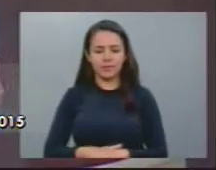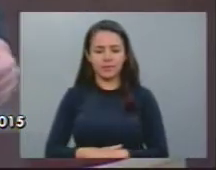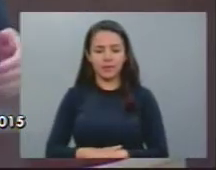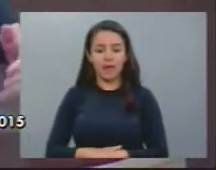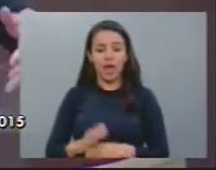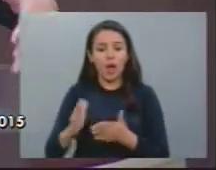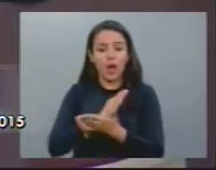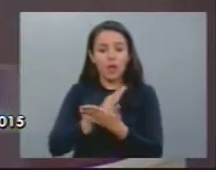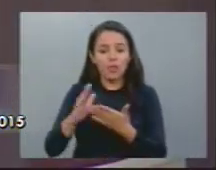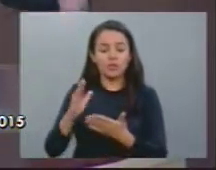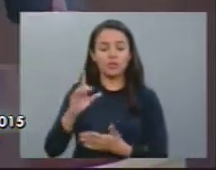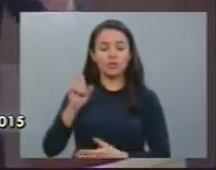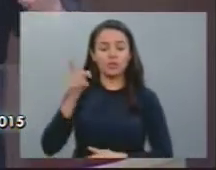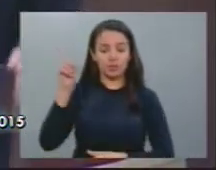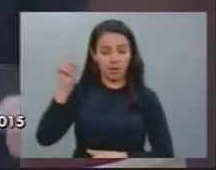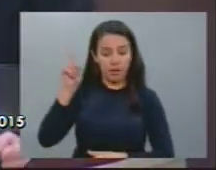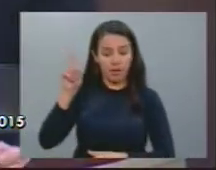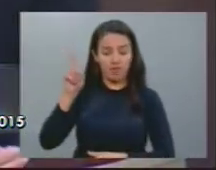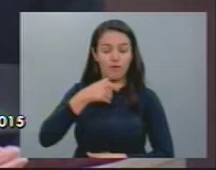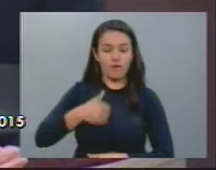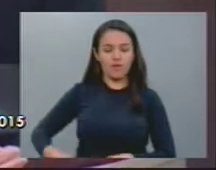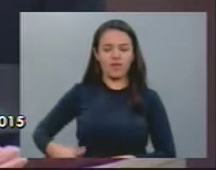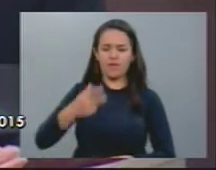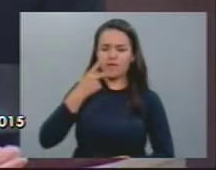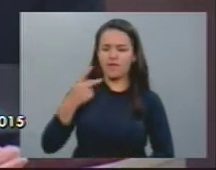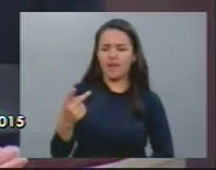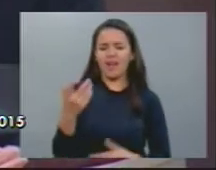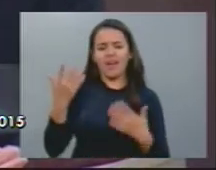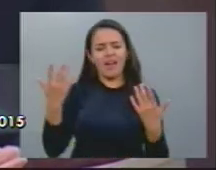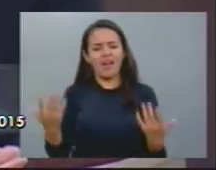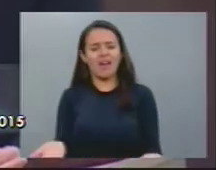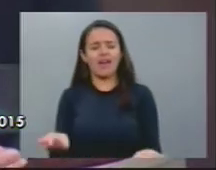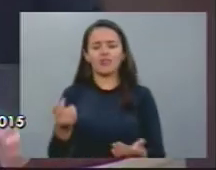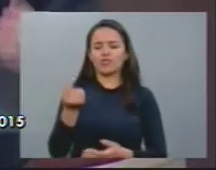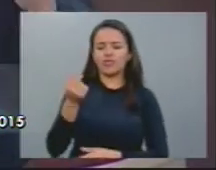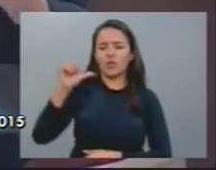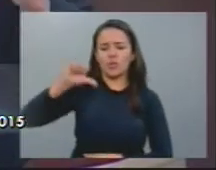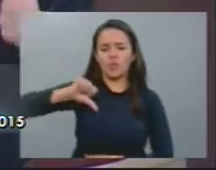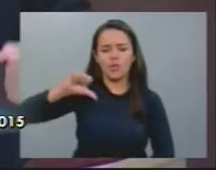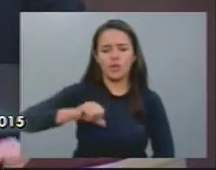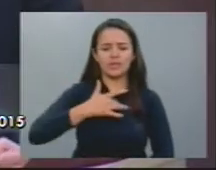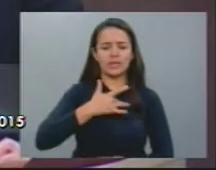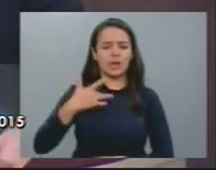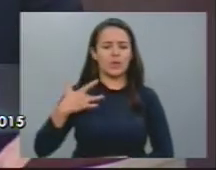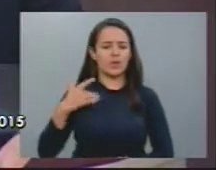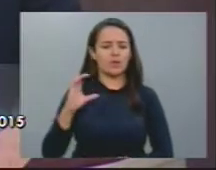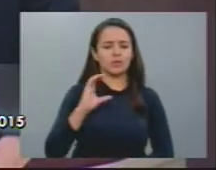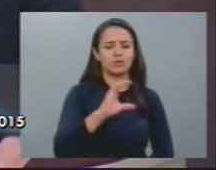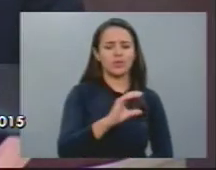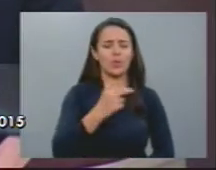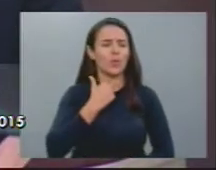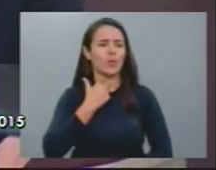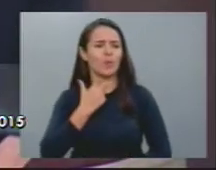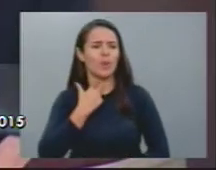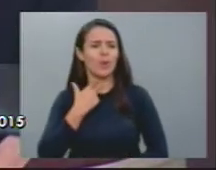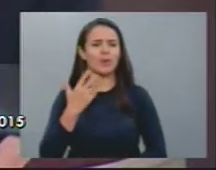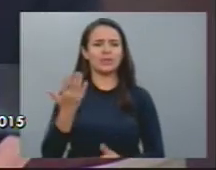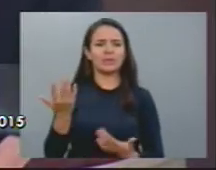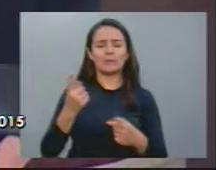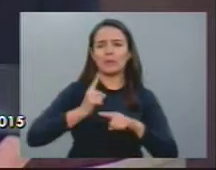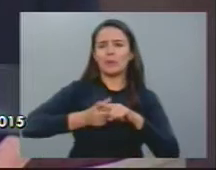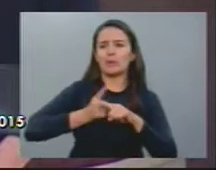educação porque está em crise, não pode melhorar o salário do servidor porque está em crise. Por que então nós vamos dedicar mais de 40 milhões à